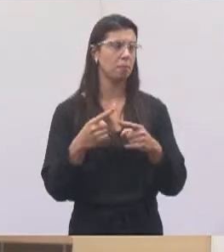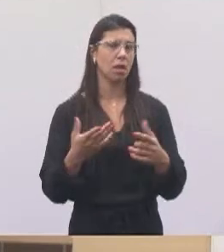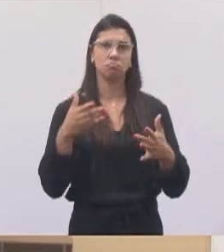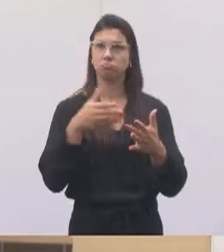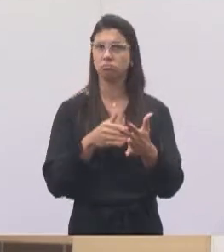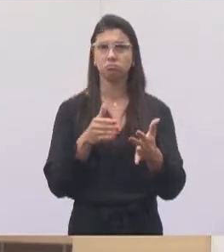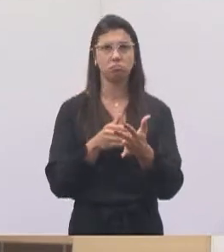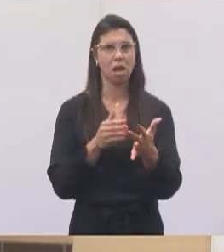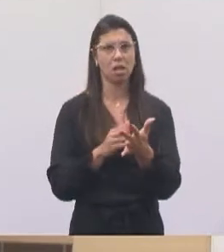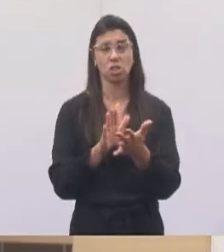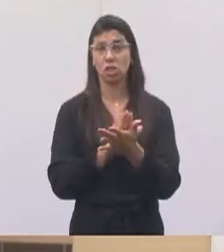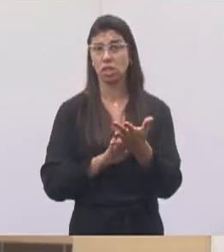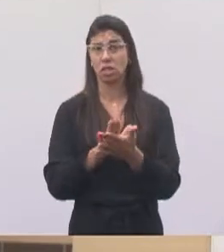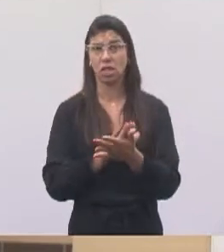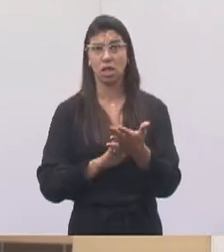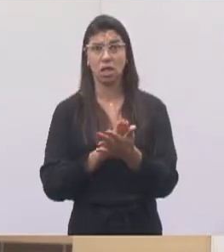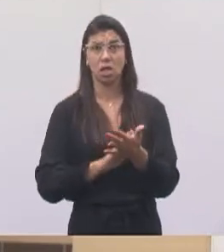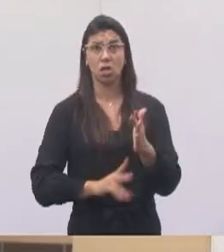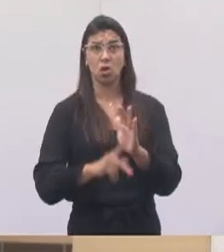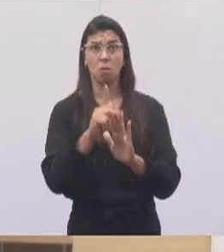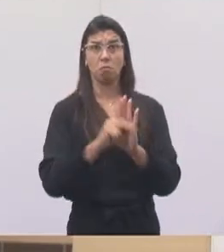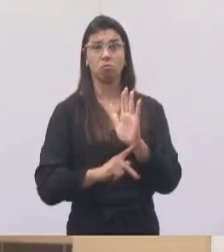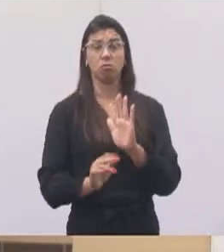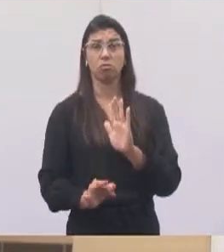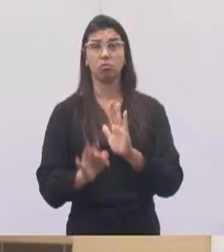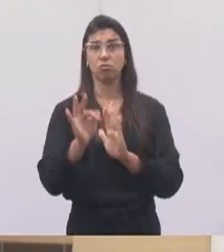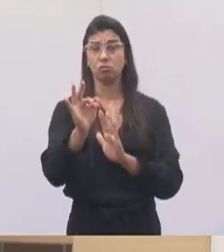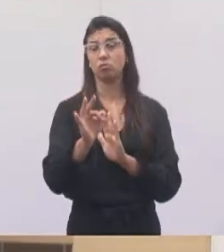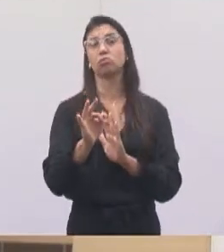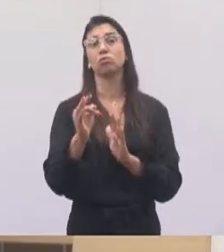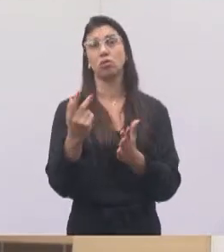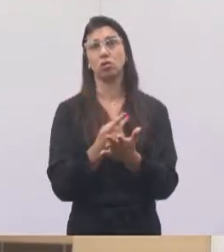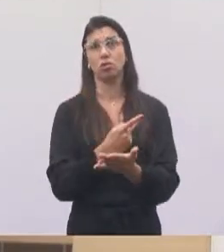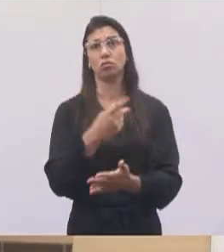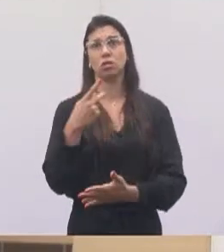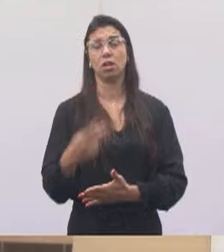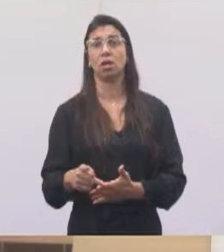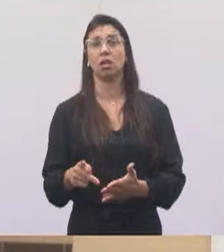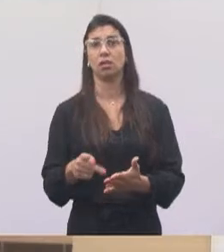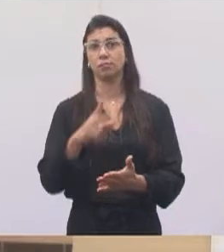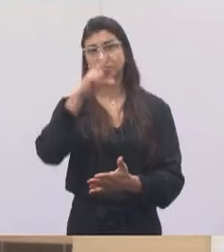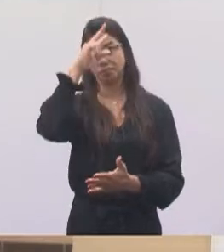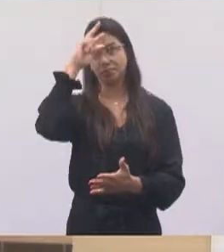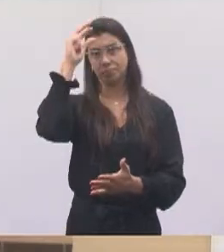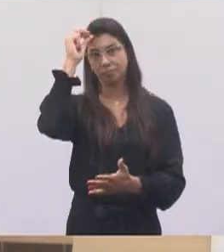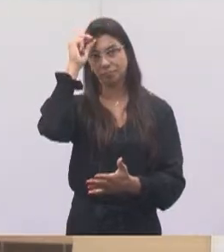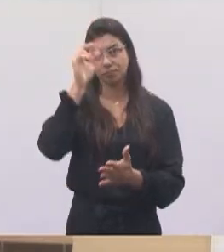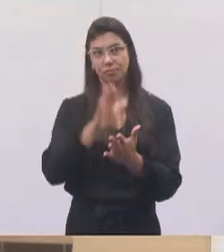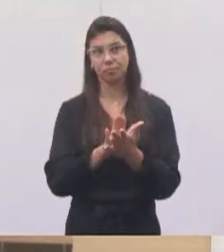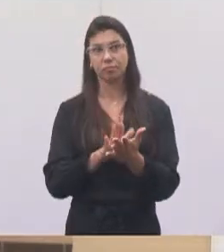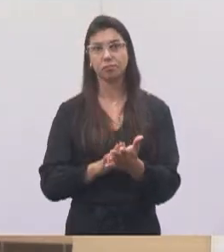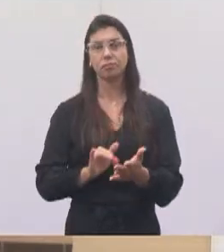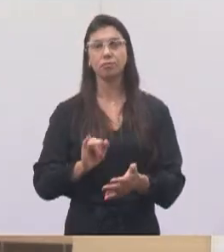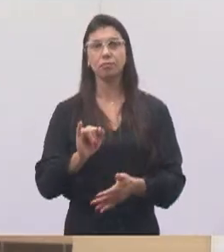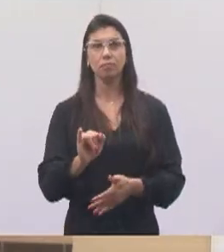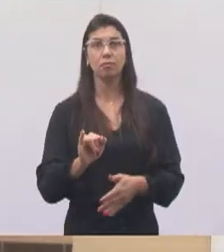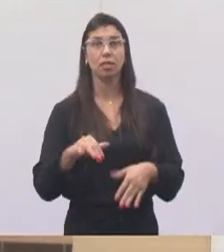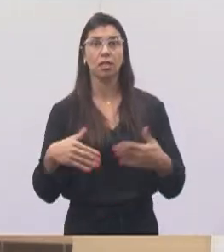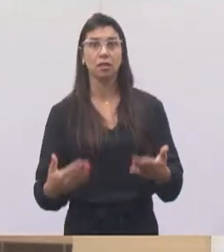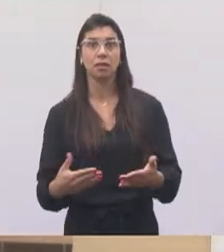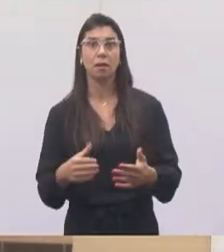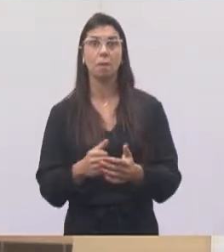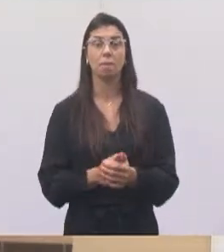impede que se torne aí um projeto municipal, tá? Então, parabéns pelo seu projeto, pena que você tenha retirado